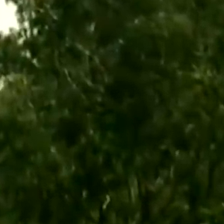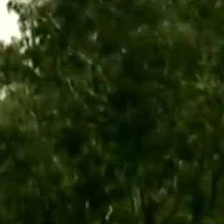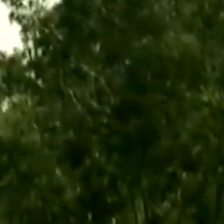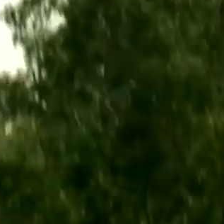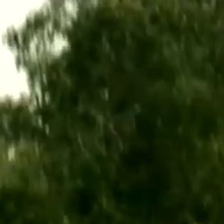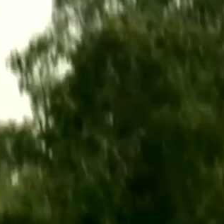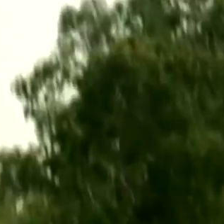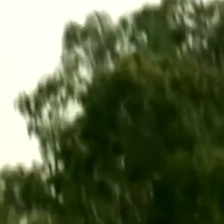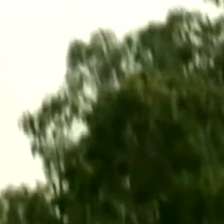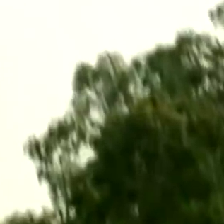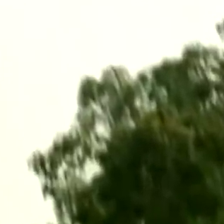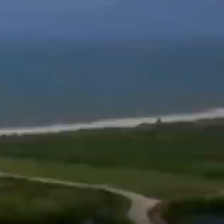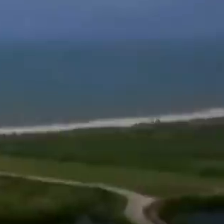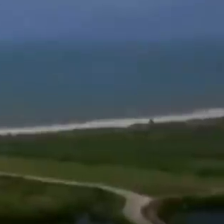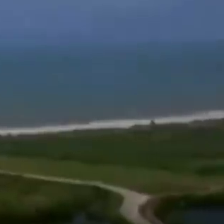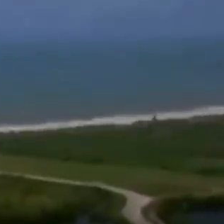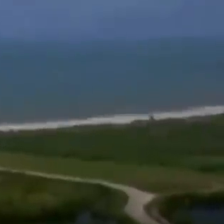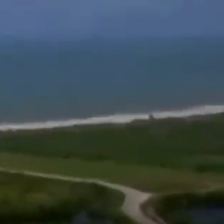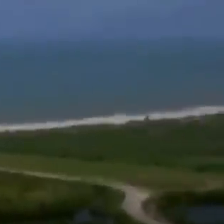Tchau, tchau.